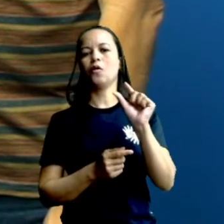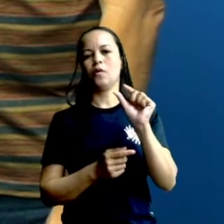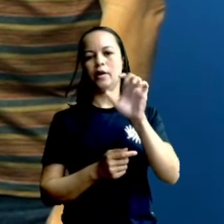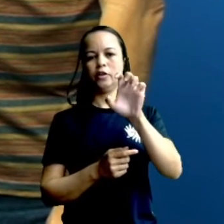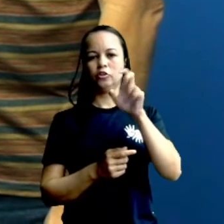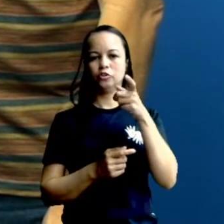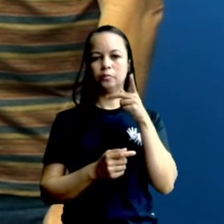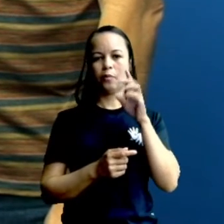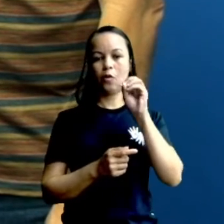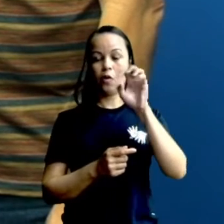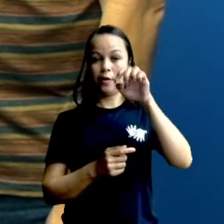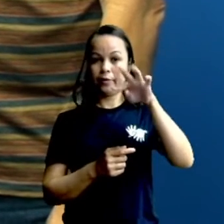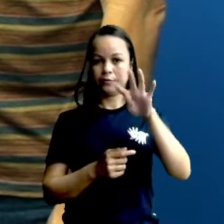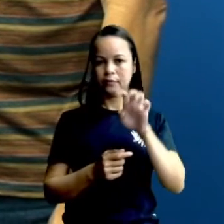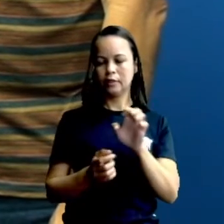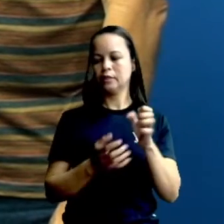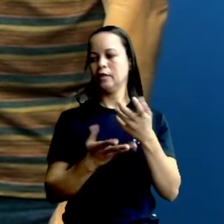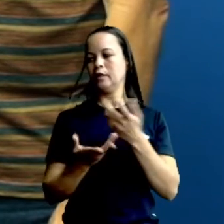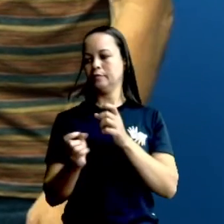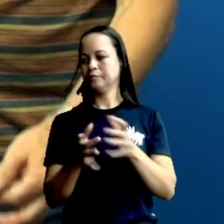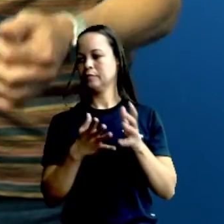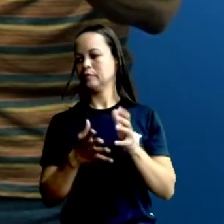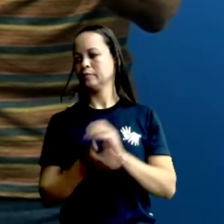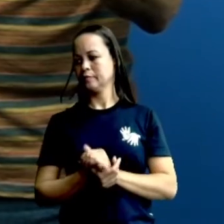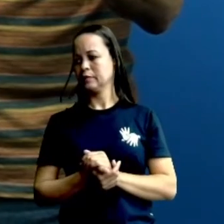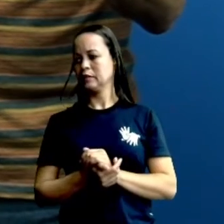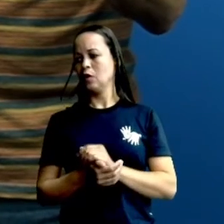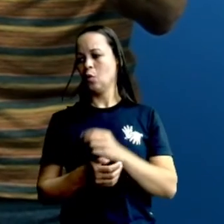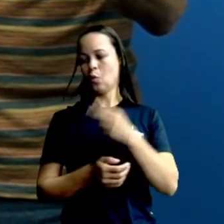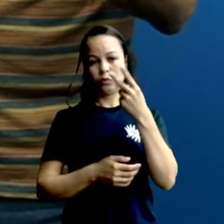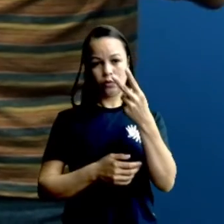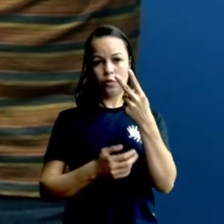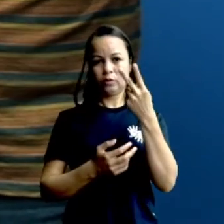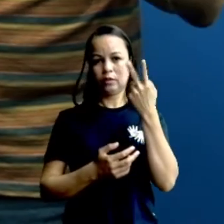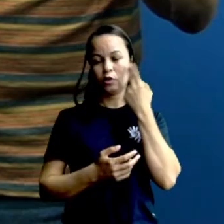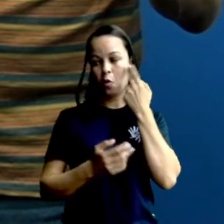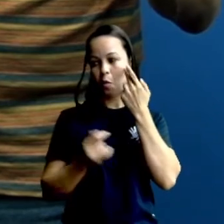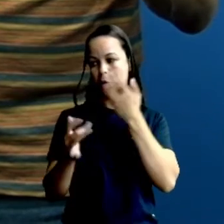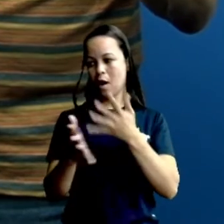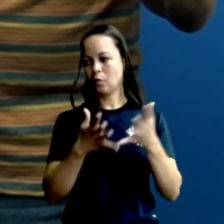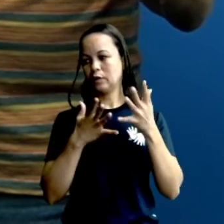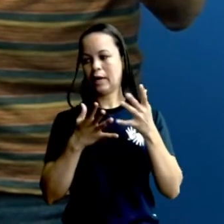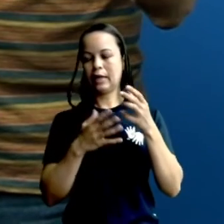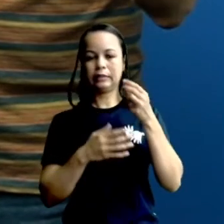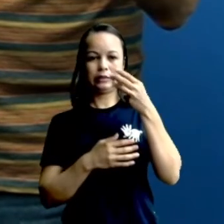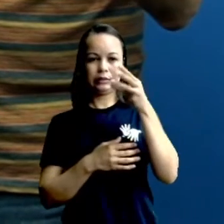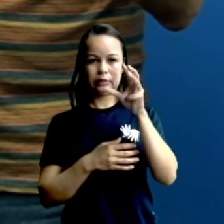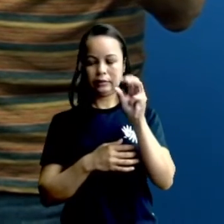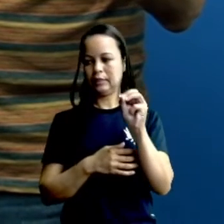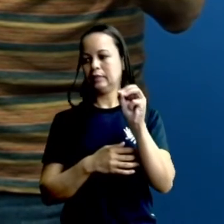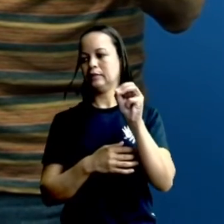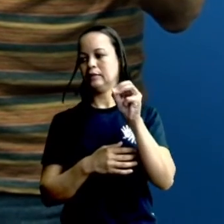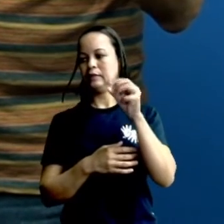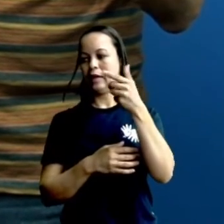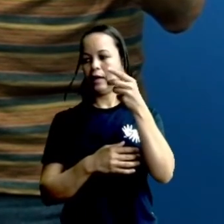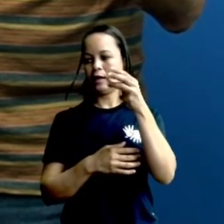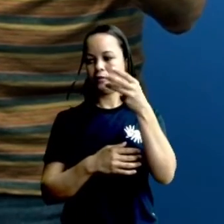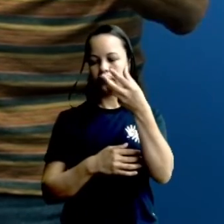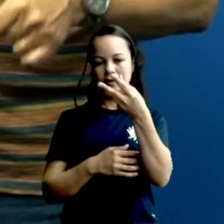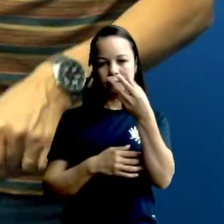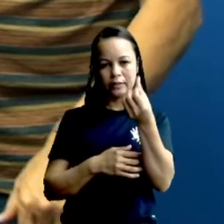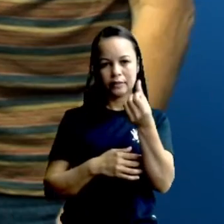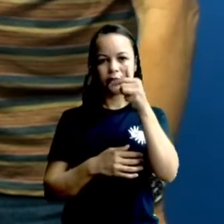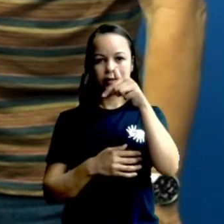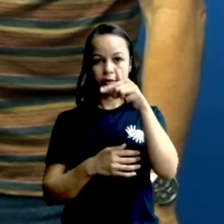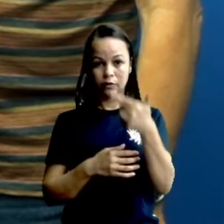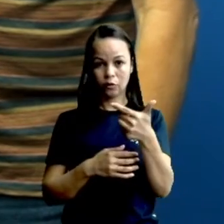2 é comum a 30, 36 e 72? Sim. Então já vai entrar ele. E eu tenho que pegar o número 2, a base